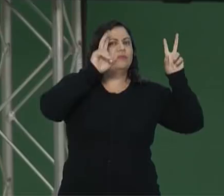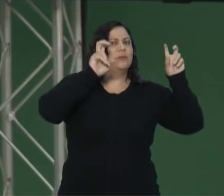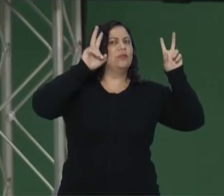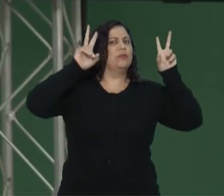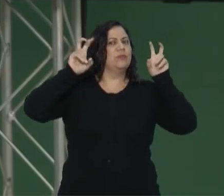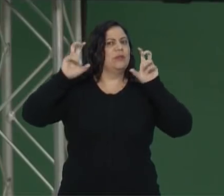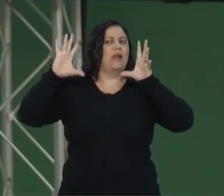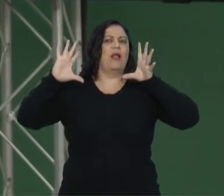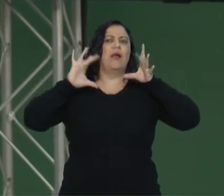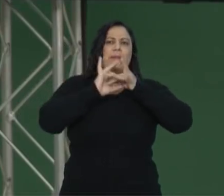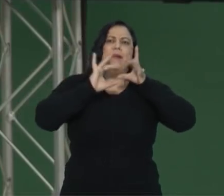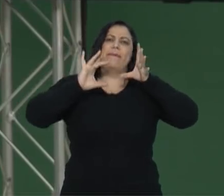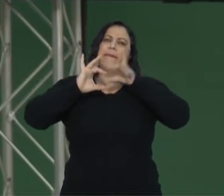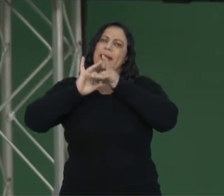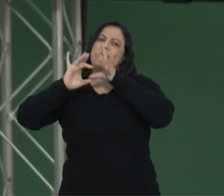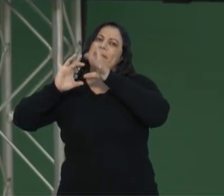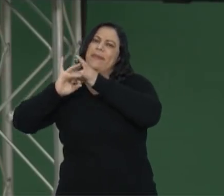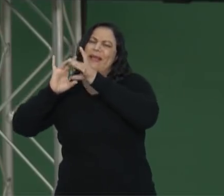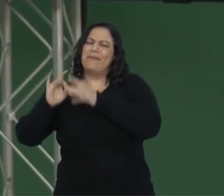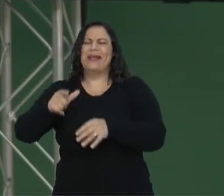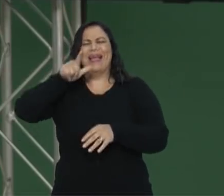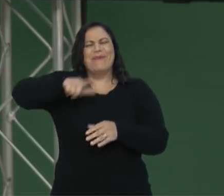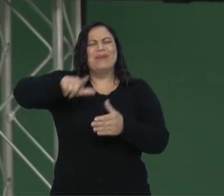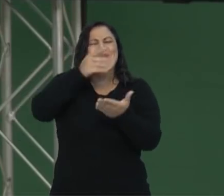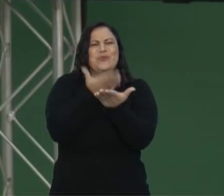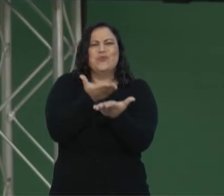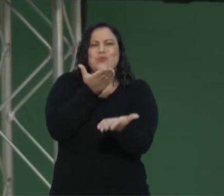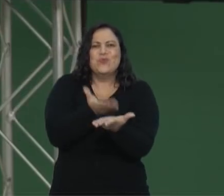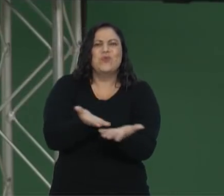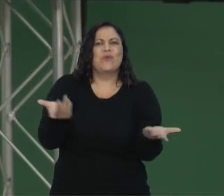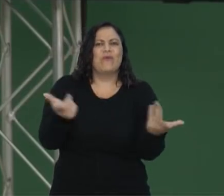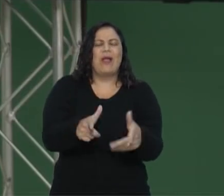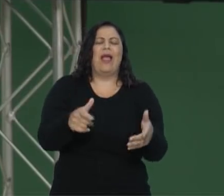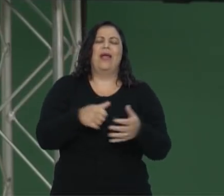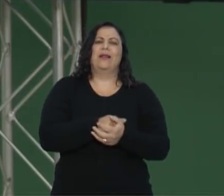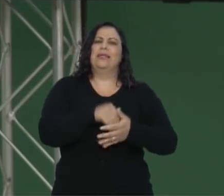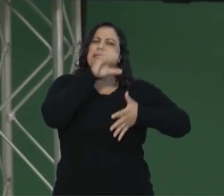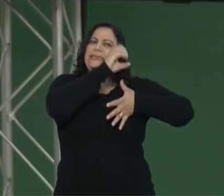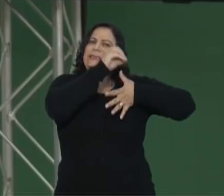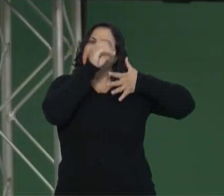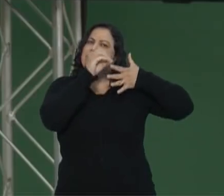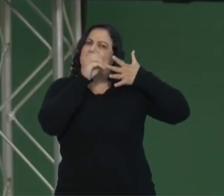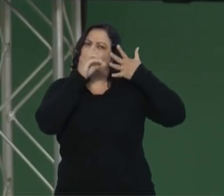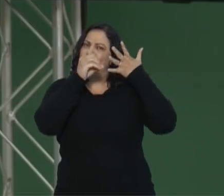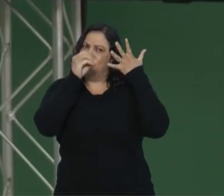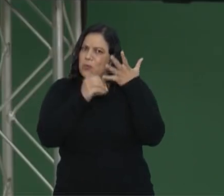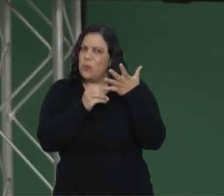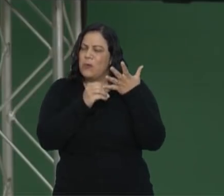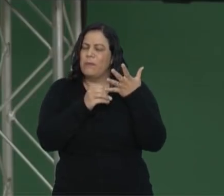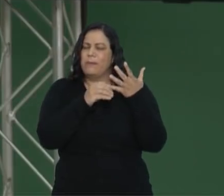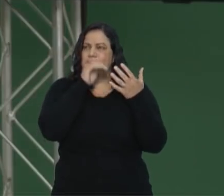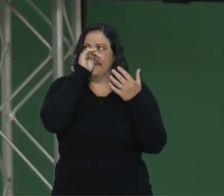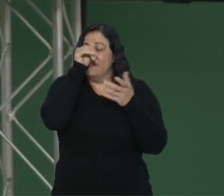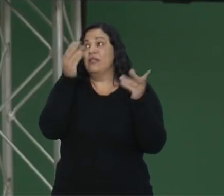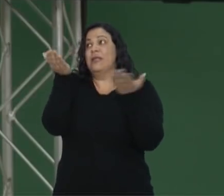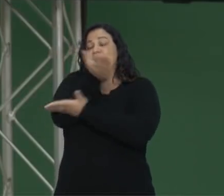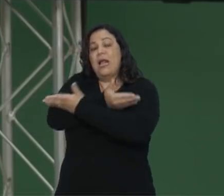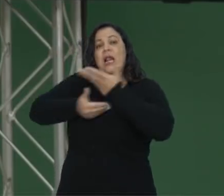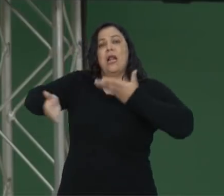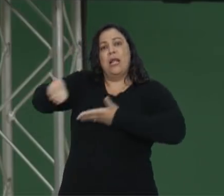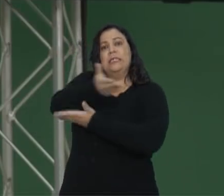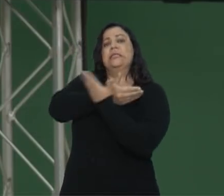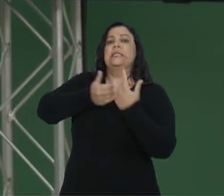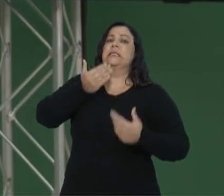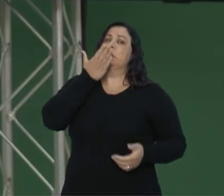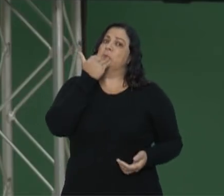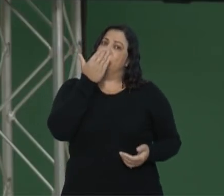outro. Ah, mas Fabiano, é aula de novo de cadeia alimentar, de teia alimentar, daquela relação de alimentação entre os